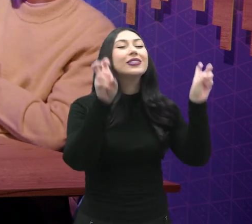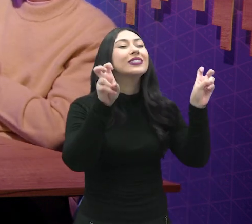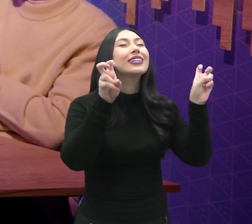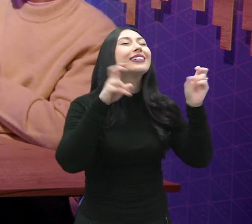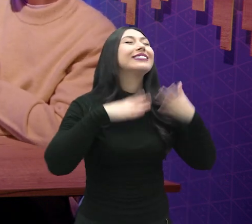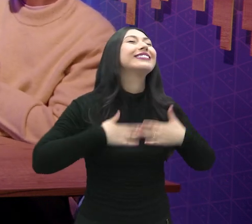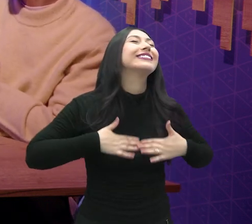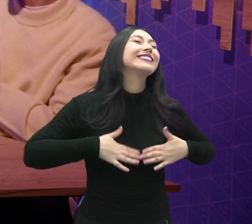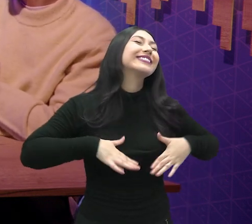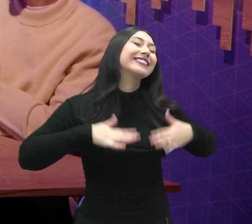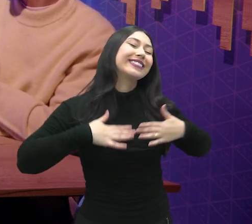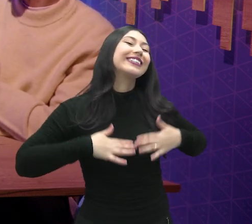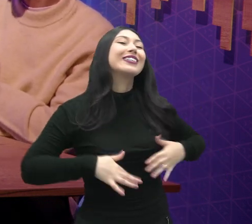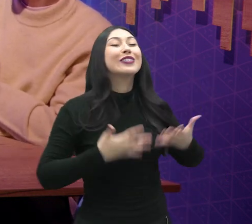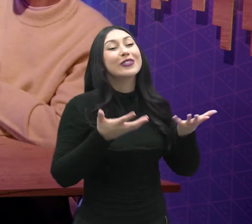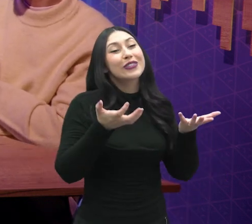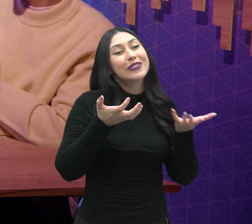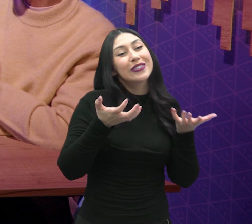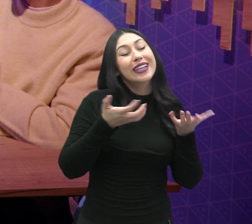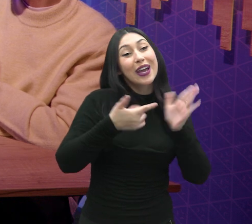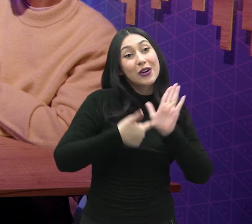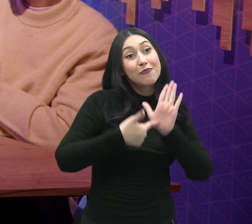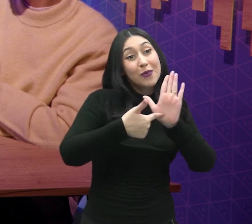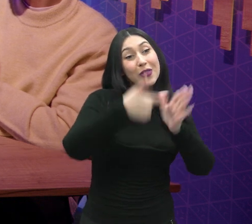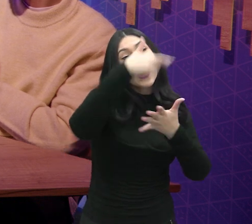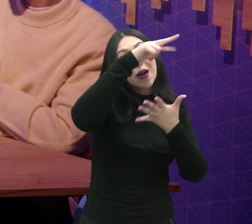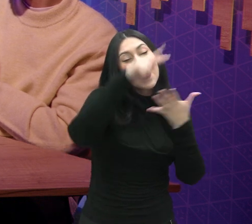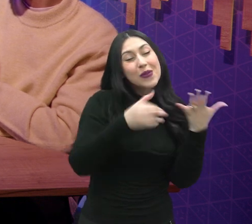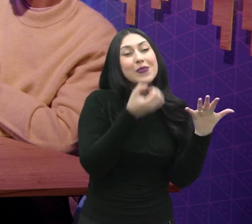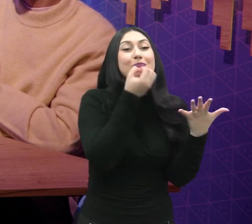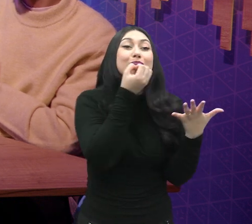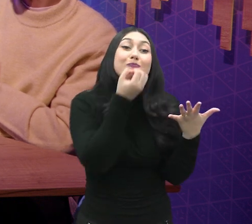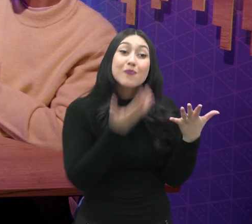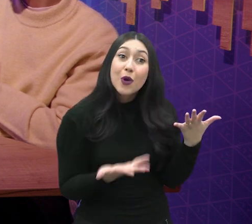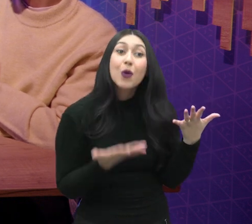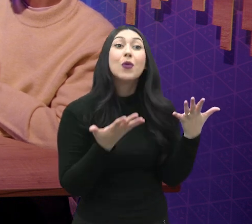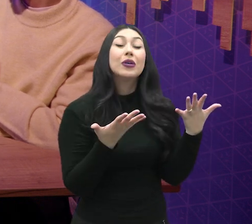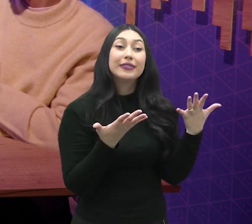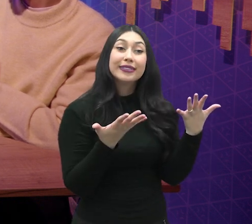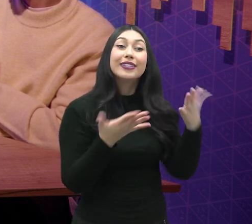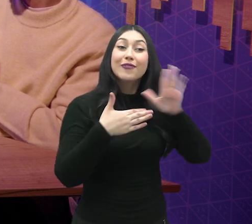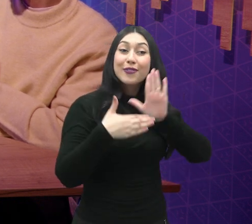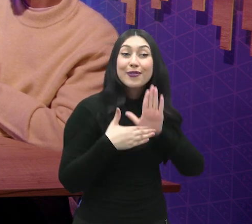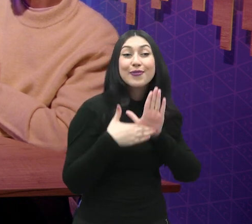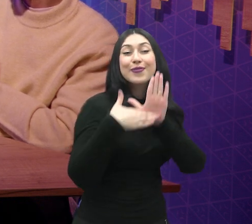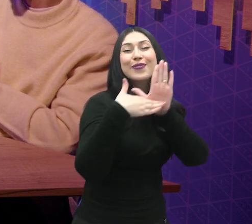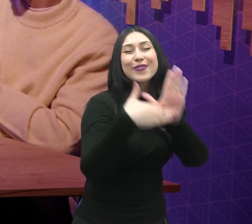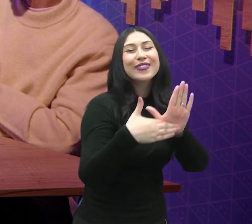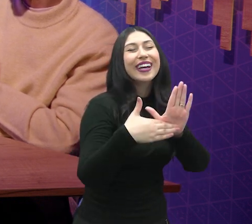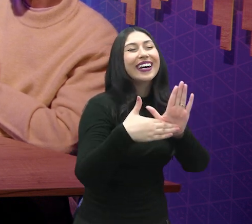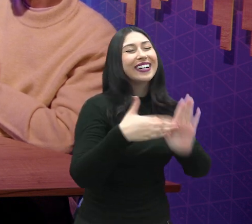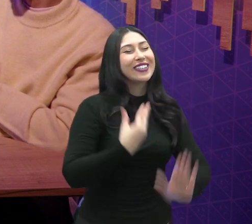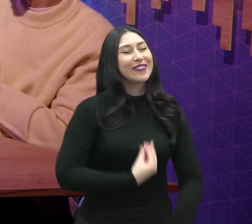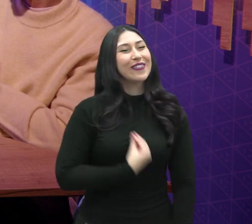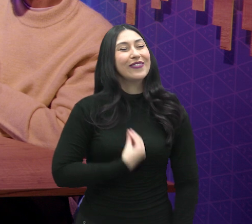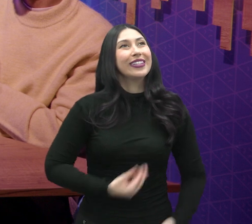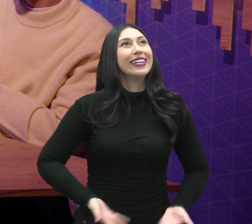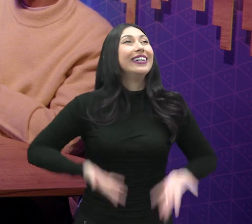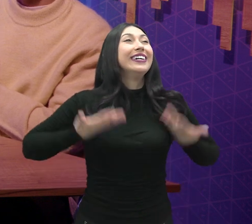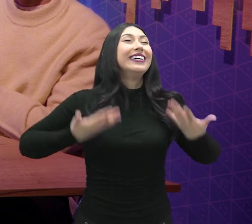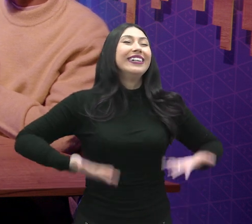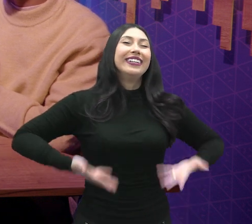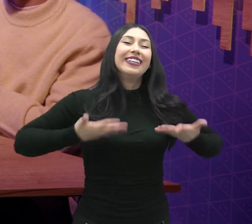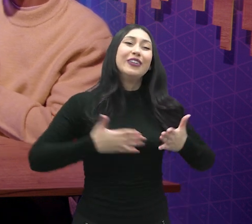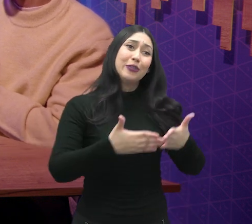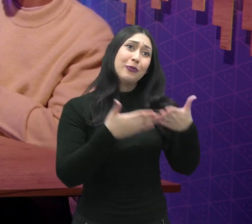a gente quer falar sobre descanso. A gente quer falar sobre coisas boas, sobre coisas que vão ajudar a gente a levar uma vida mais